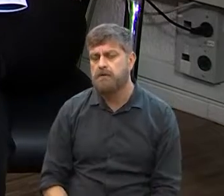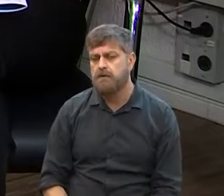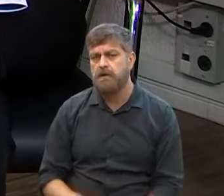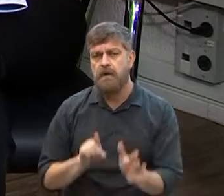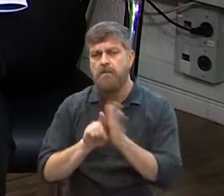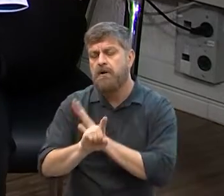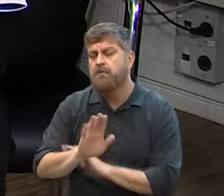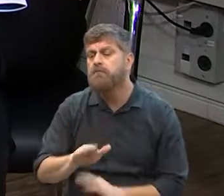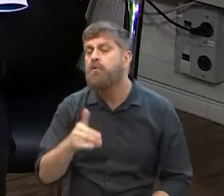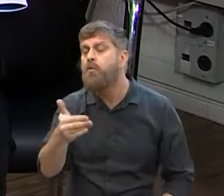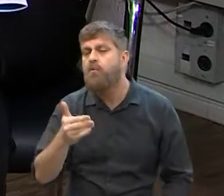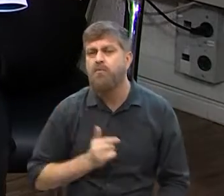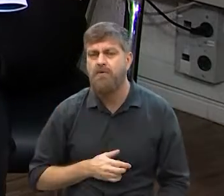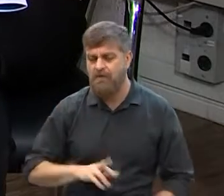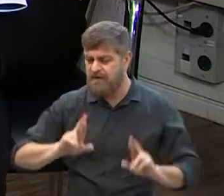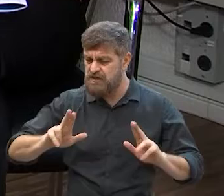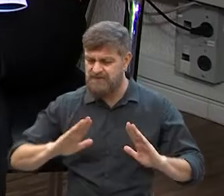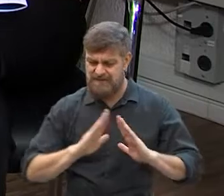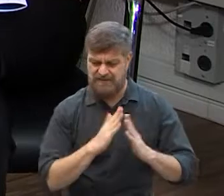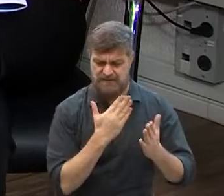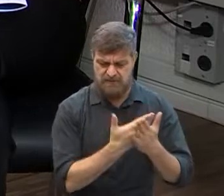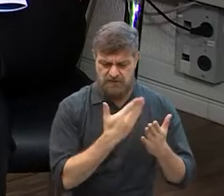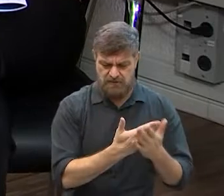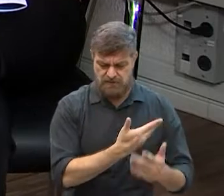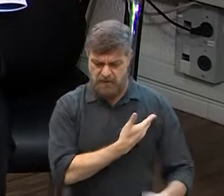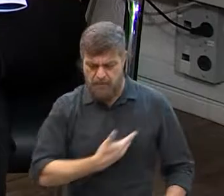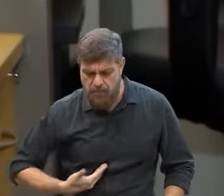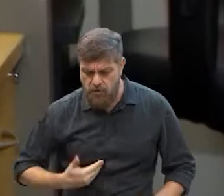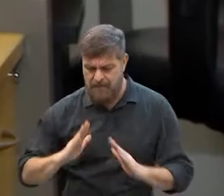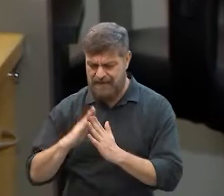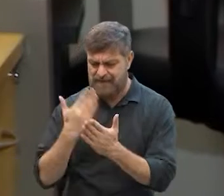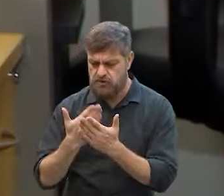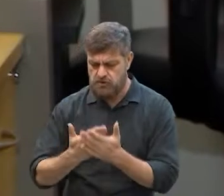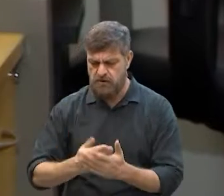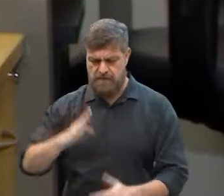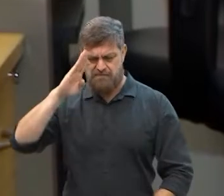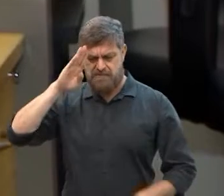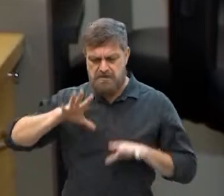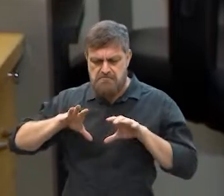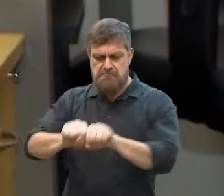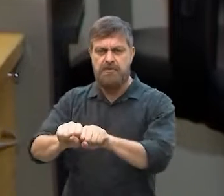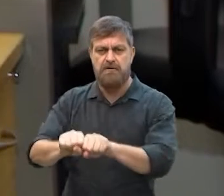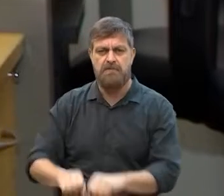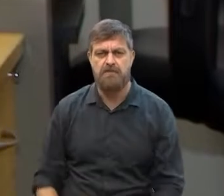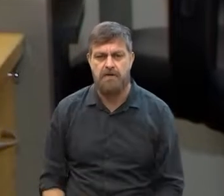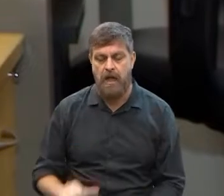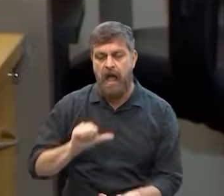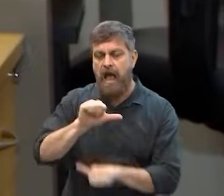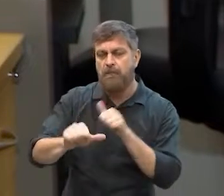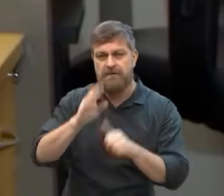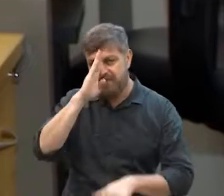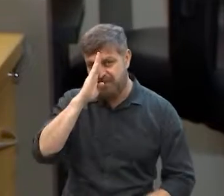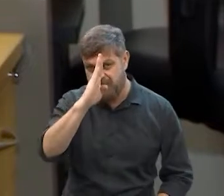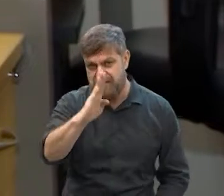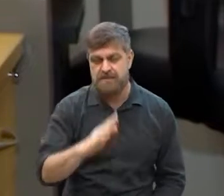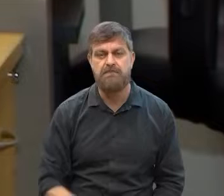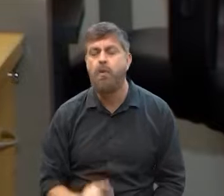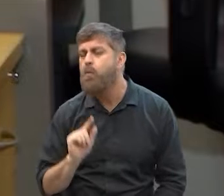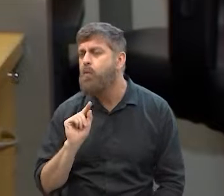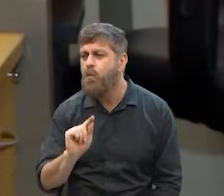uma escola aí com militarização e de uma normal? A principal mudança que eles sugerem é a vinda